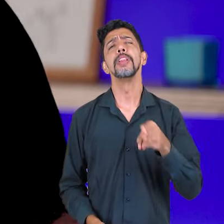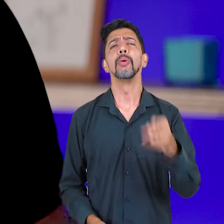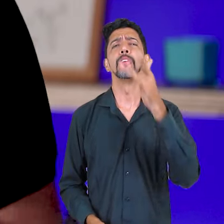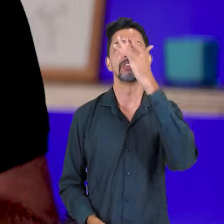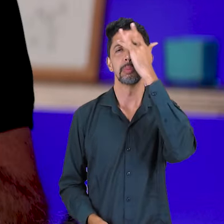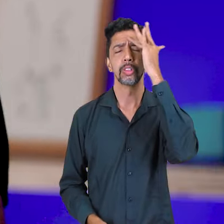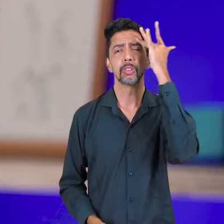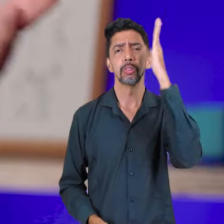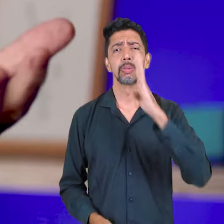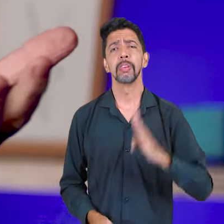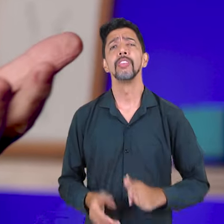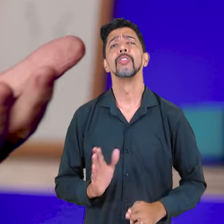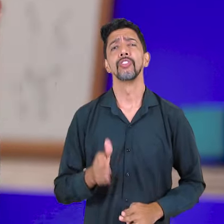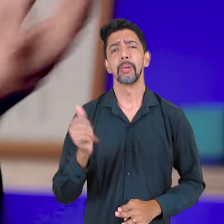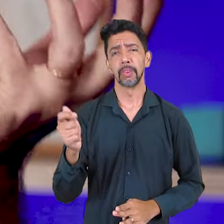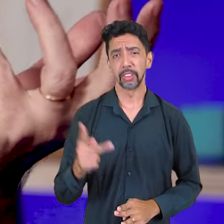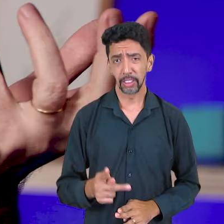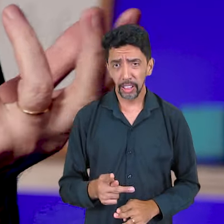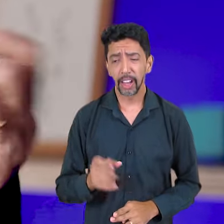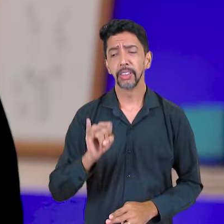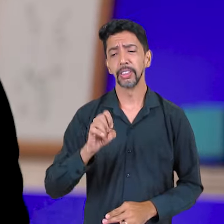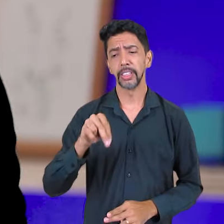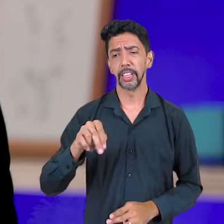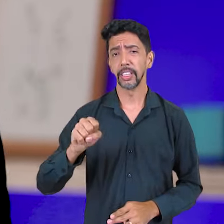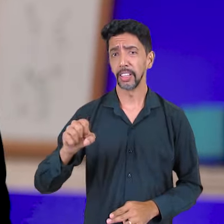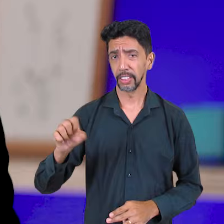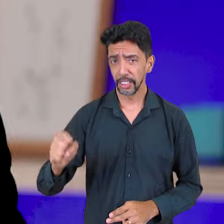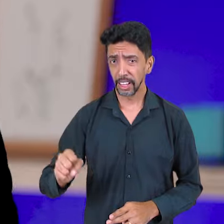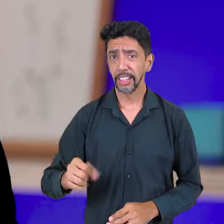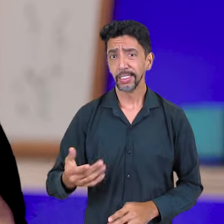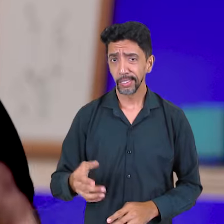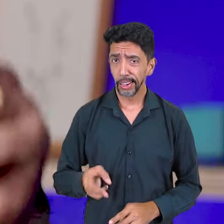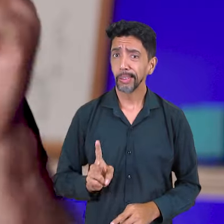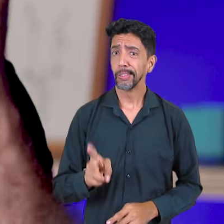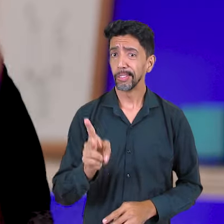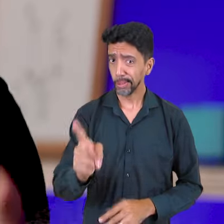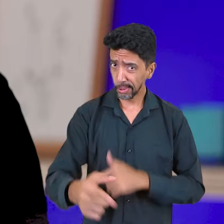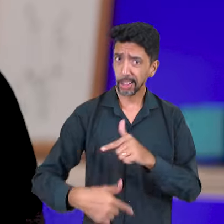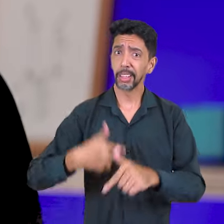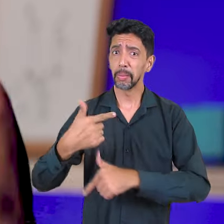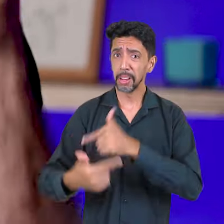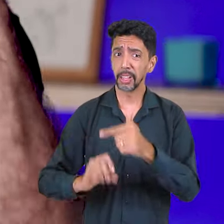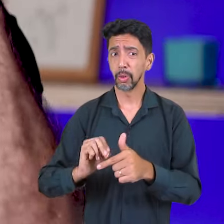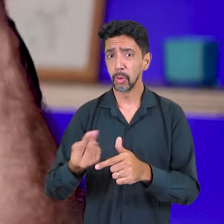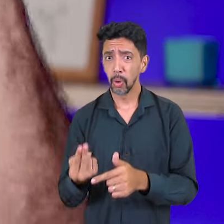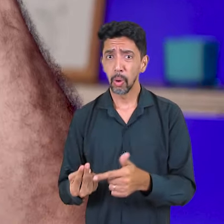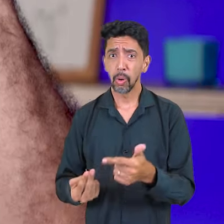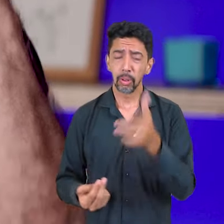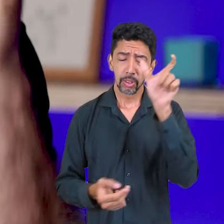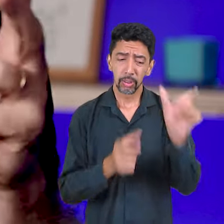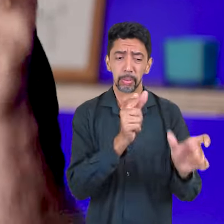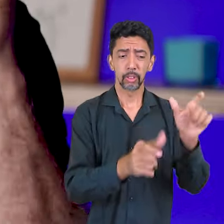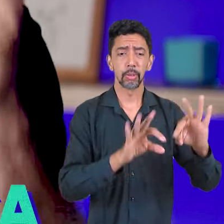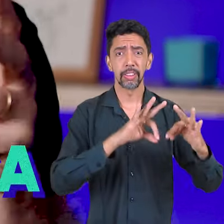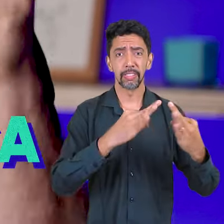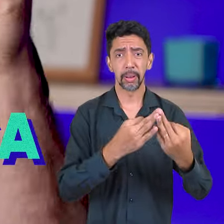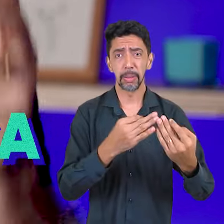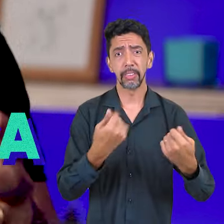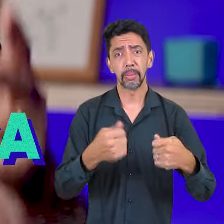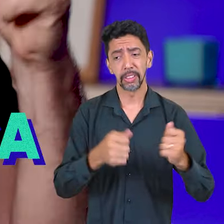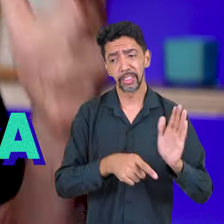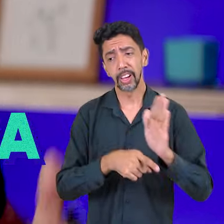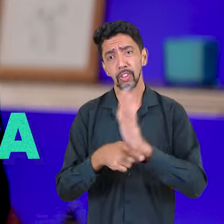INSS que terão um dia que continuar trabalhando ou dependerão de parentes Olha só isso é calamidade